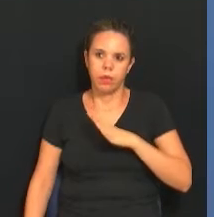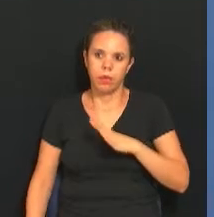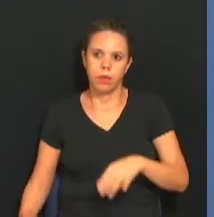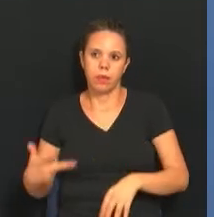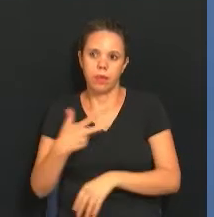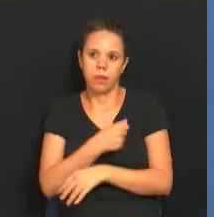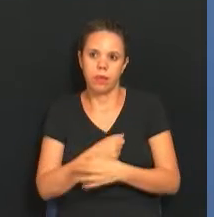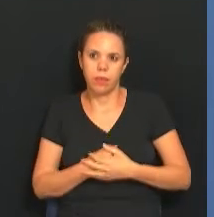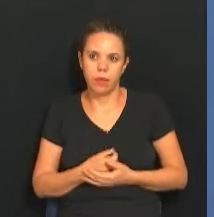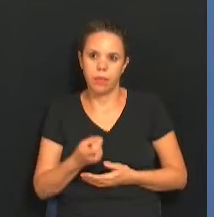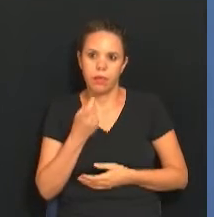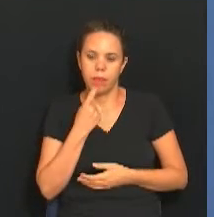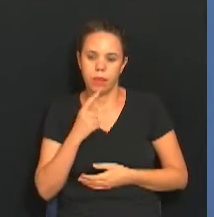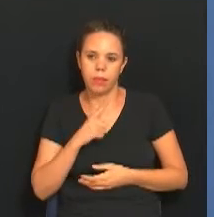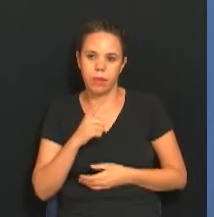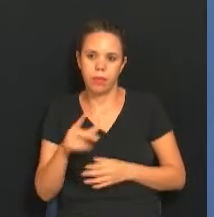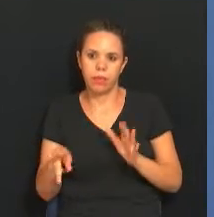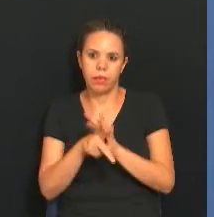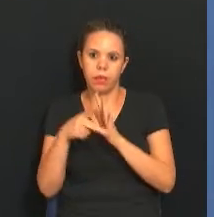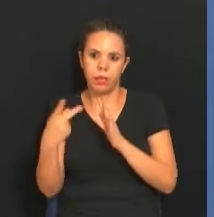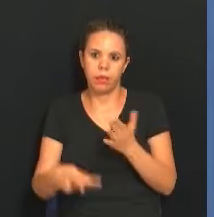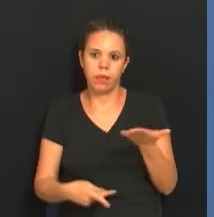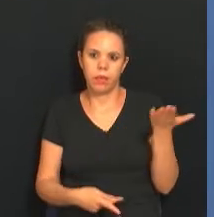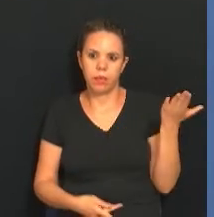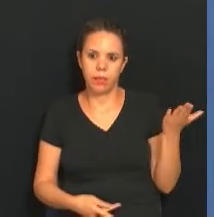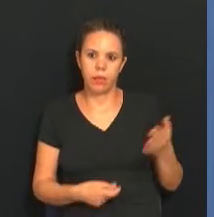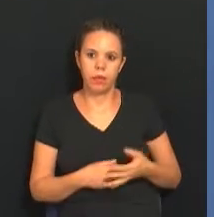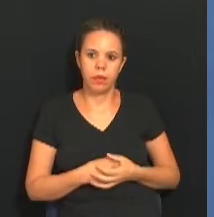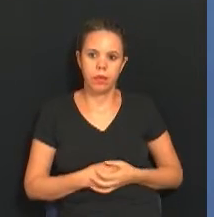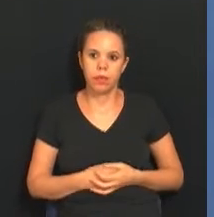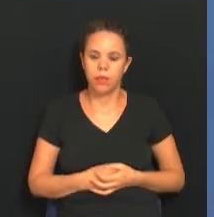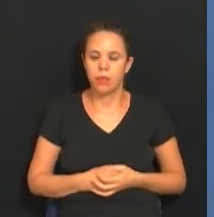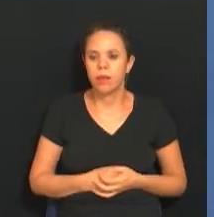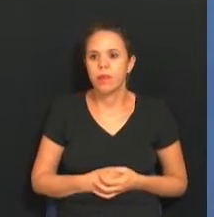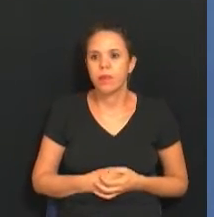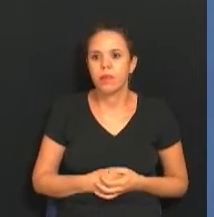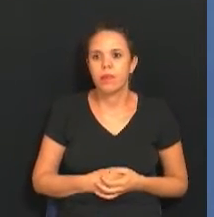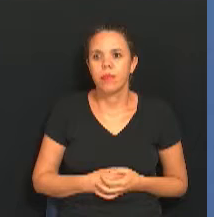vacinação e Campinas tem um site próprio que é o vacina.